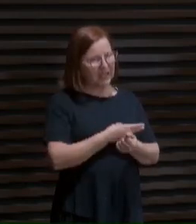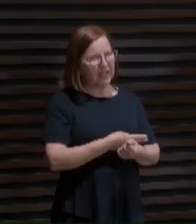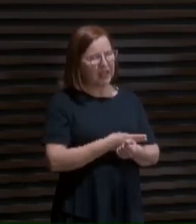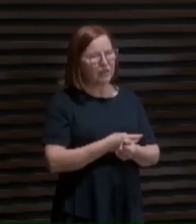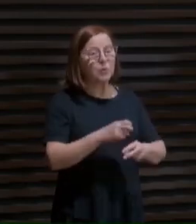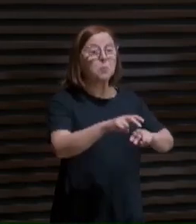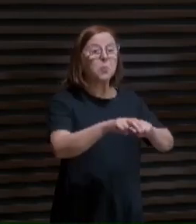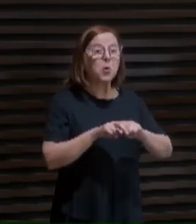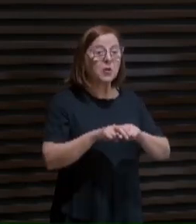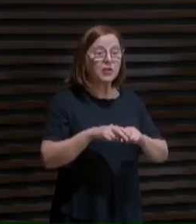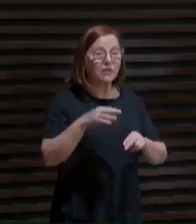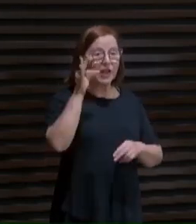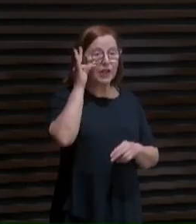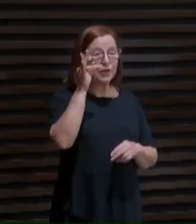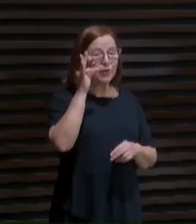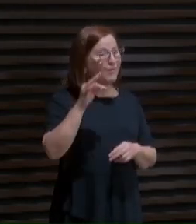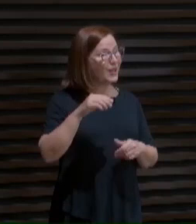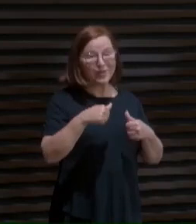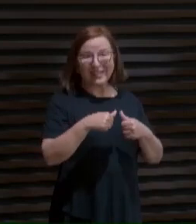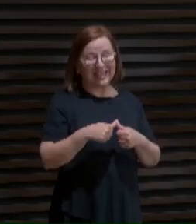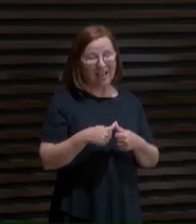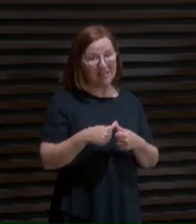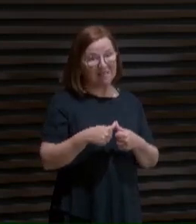sabe, a Bíblia não diz.